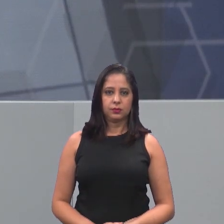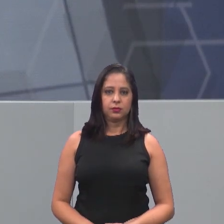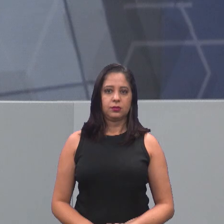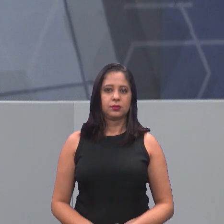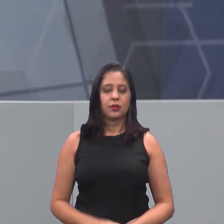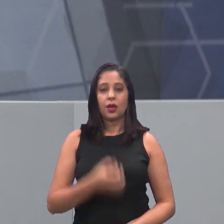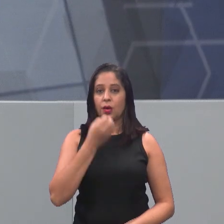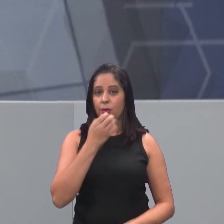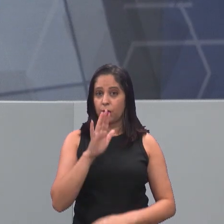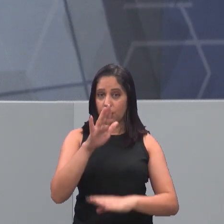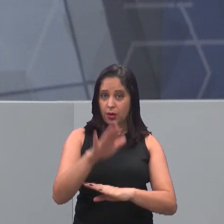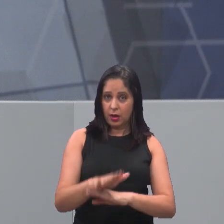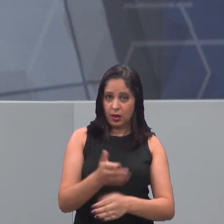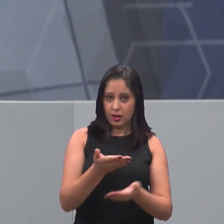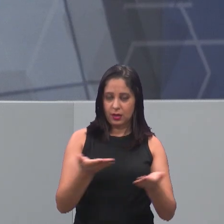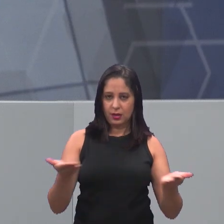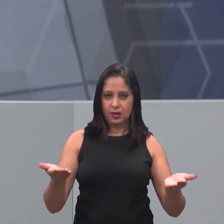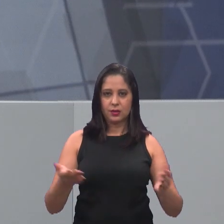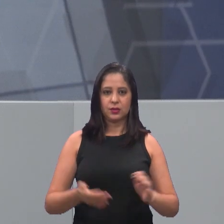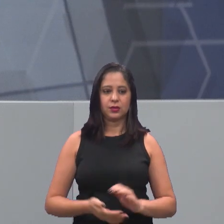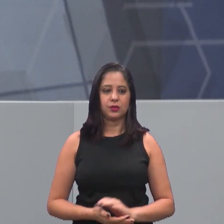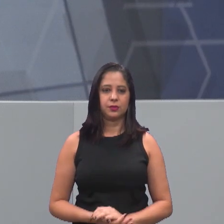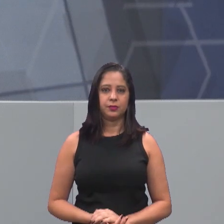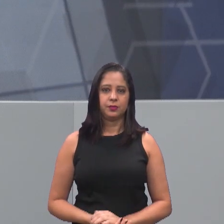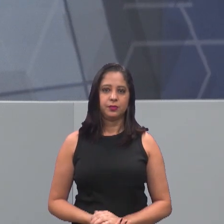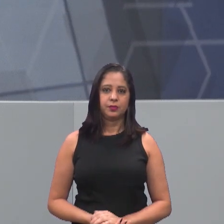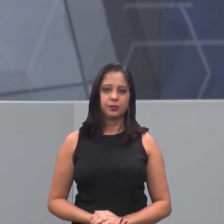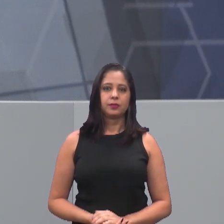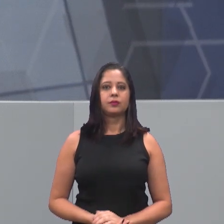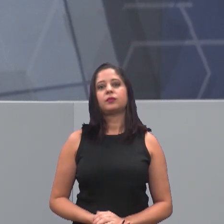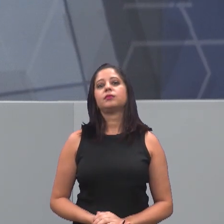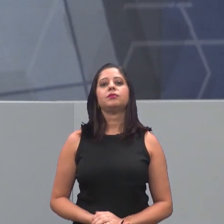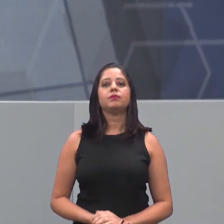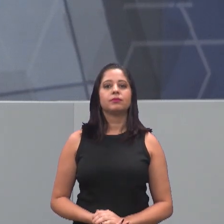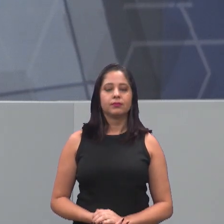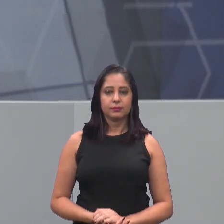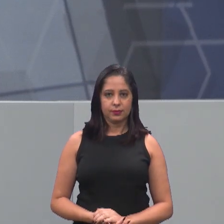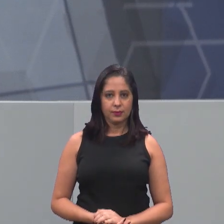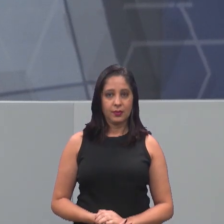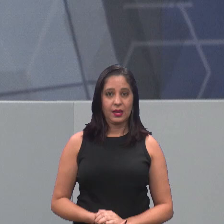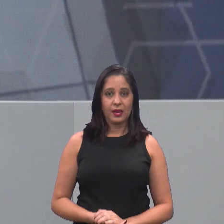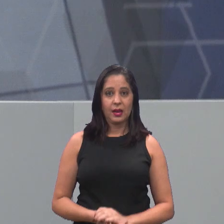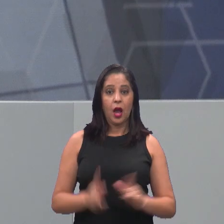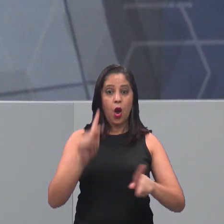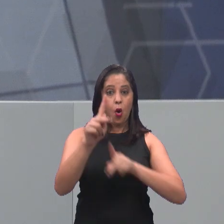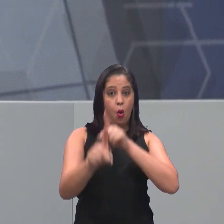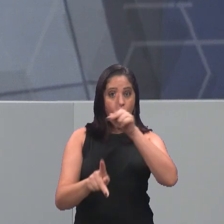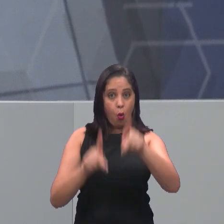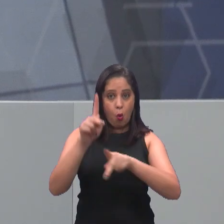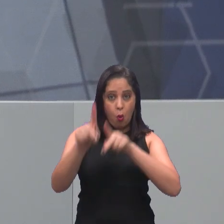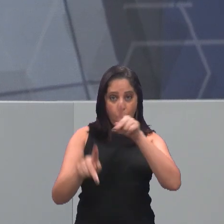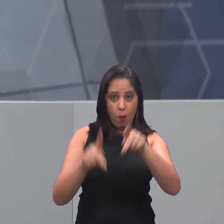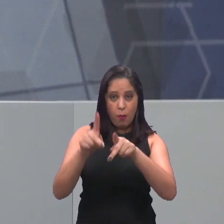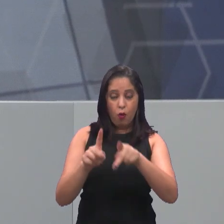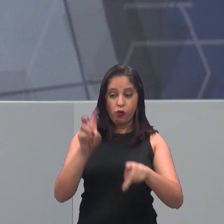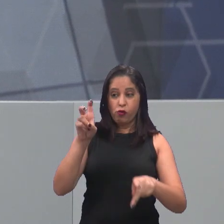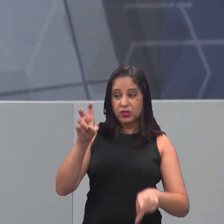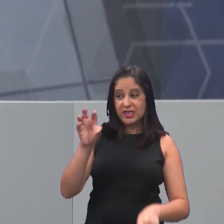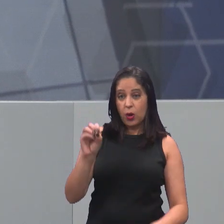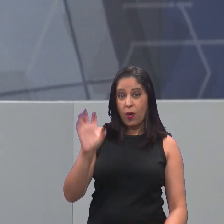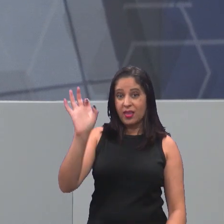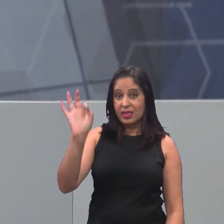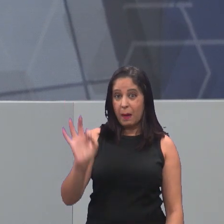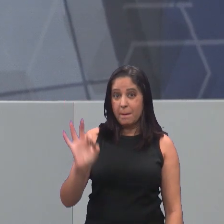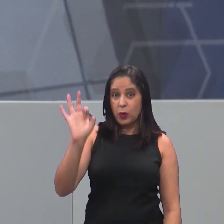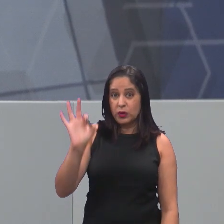Boa tarde a todos. Mais da metade da população tem medo